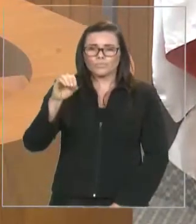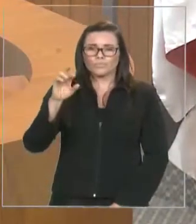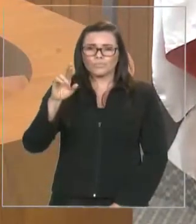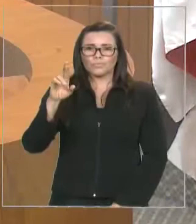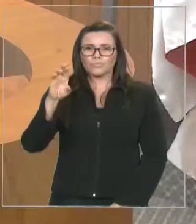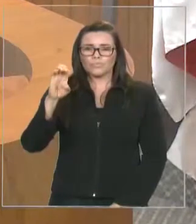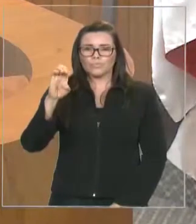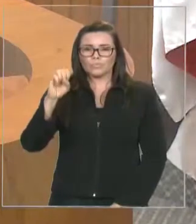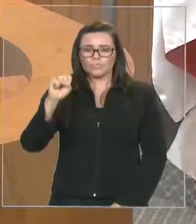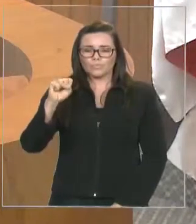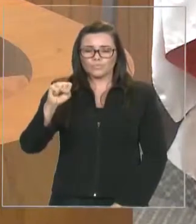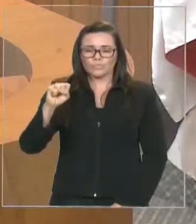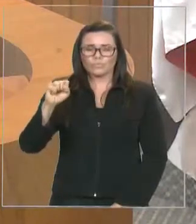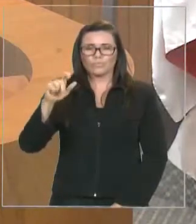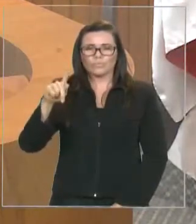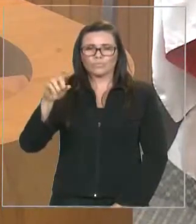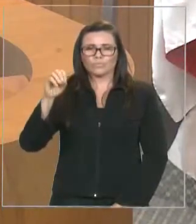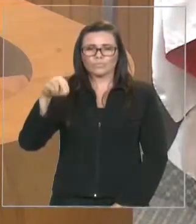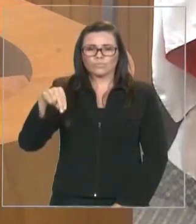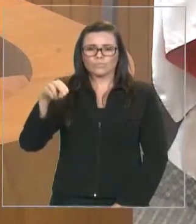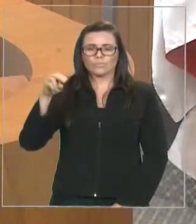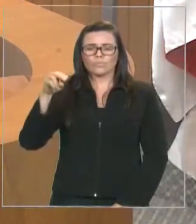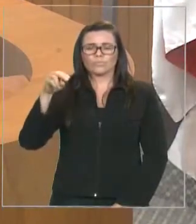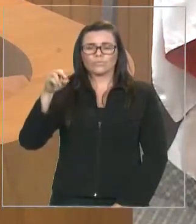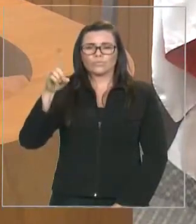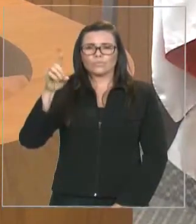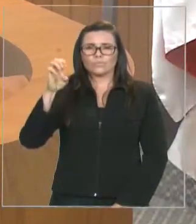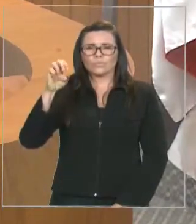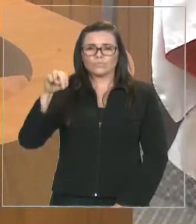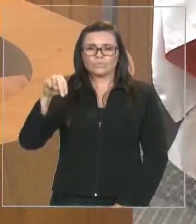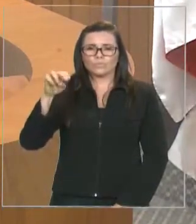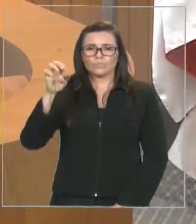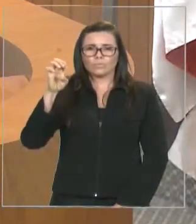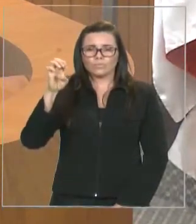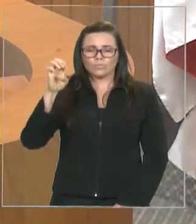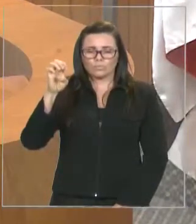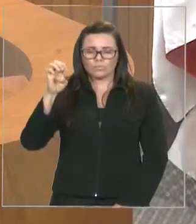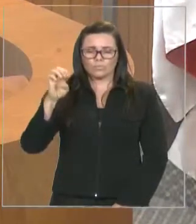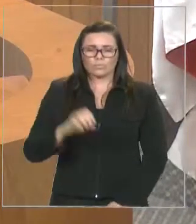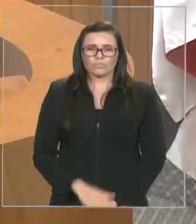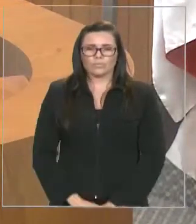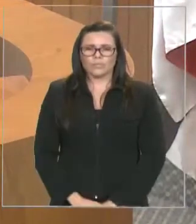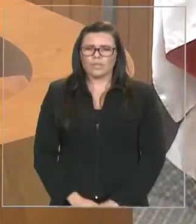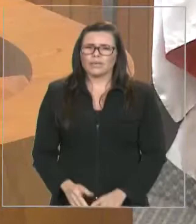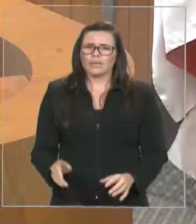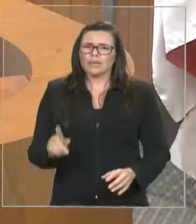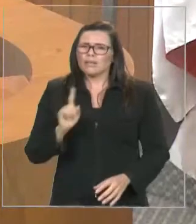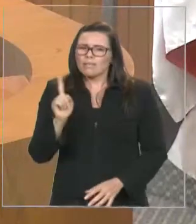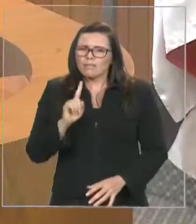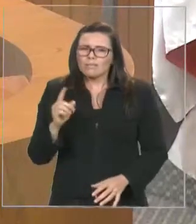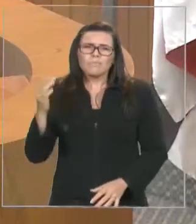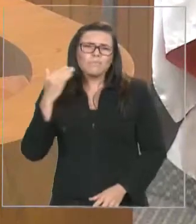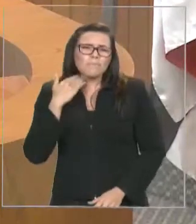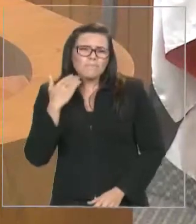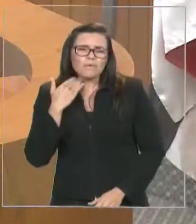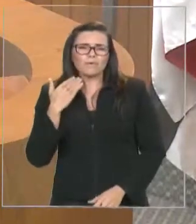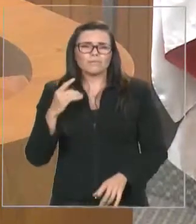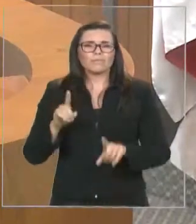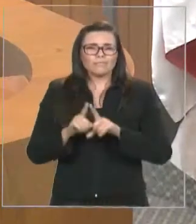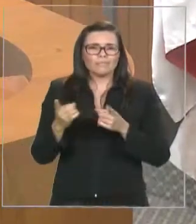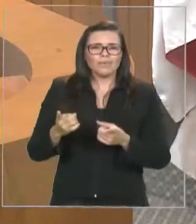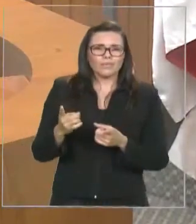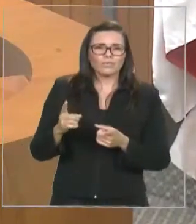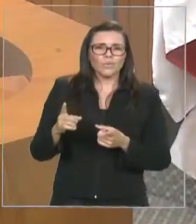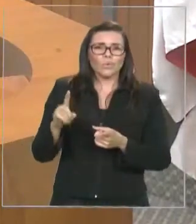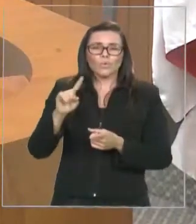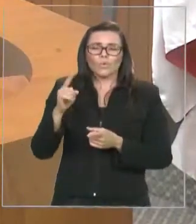todos os serviços que uma agência bancária oferece para que a gente não venha mais a ver pessoas na